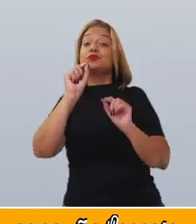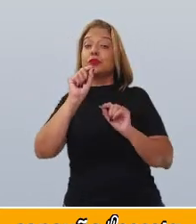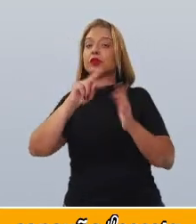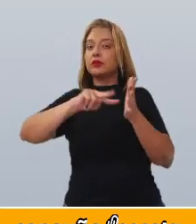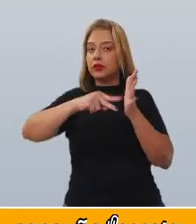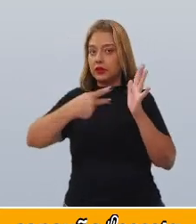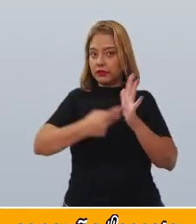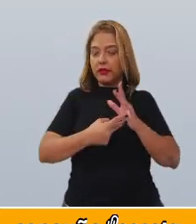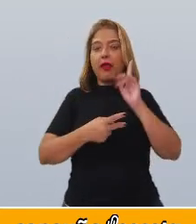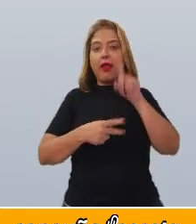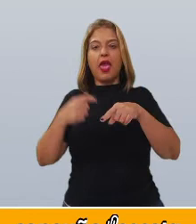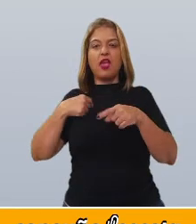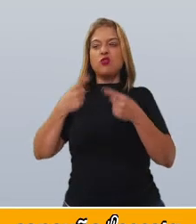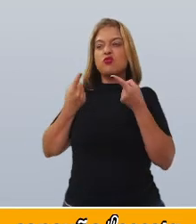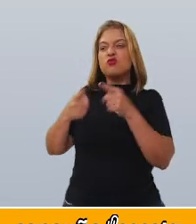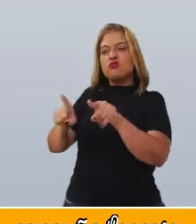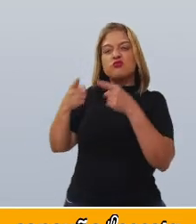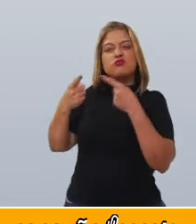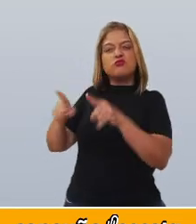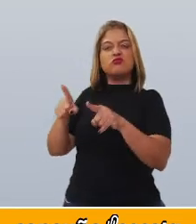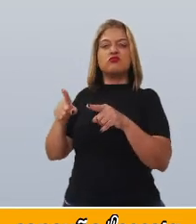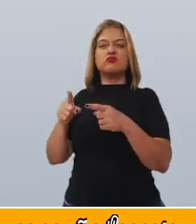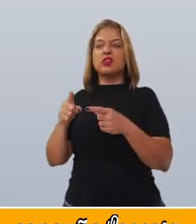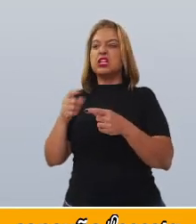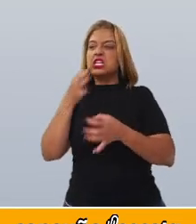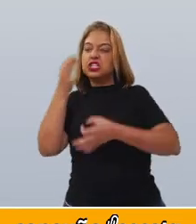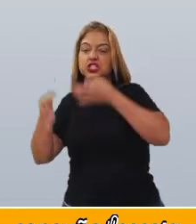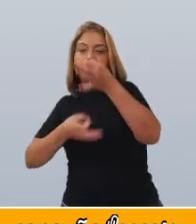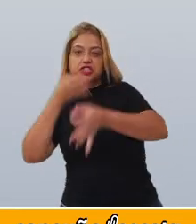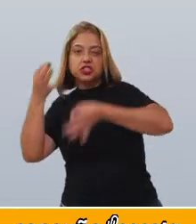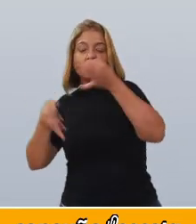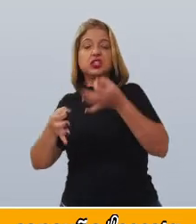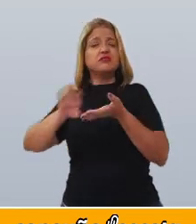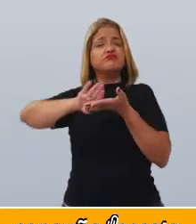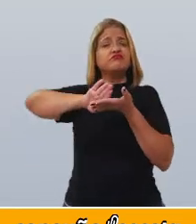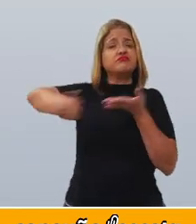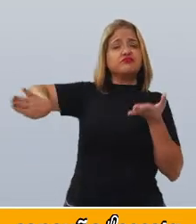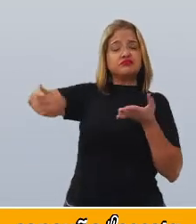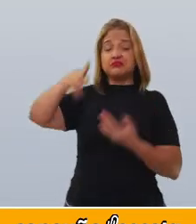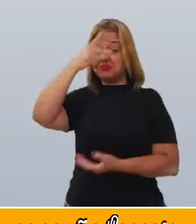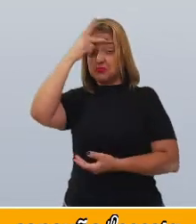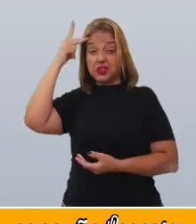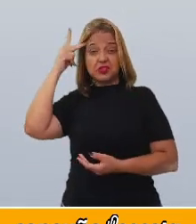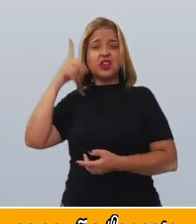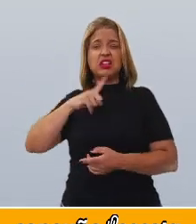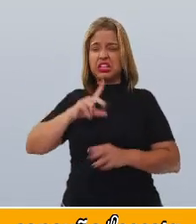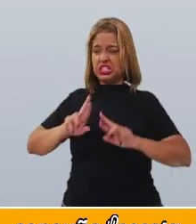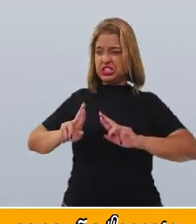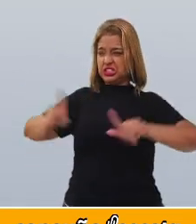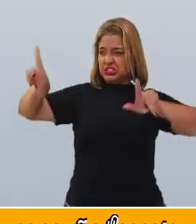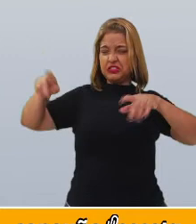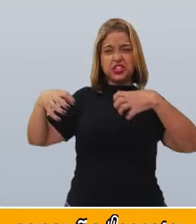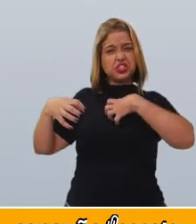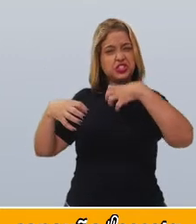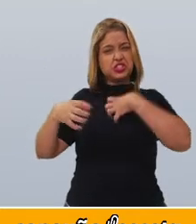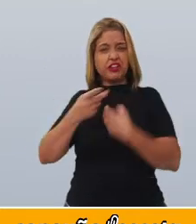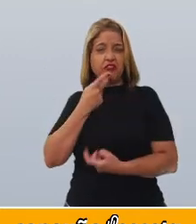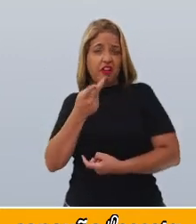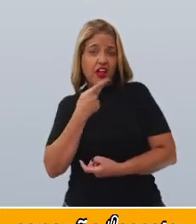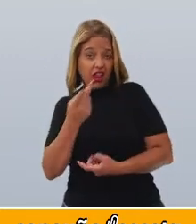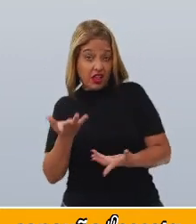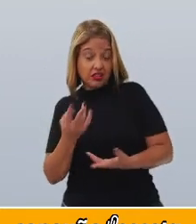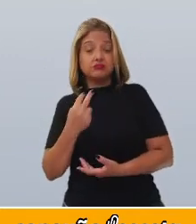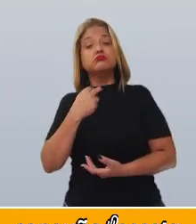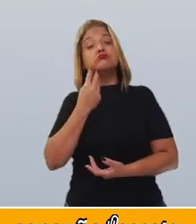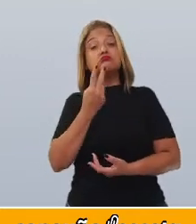em humilhar, criticar e excluir pessoas que têm formas diferentes de falar, como,